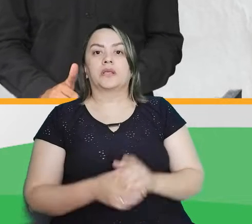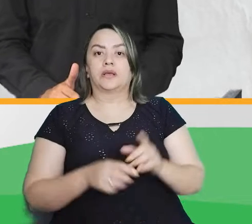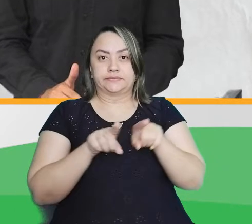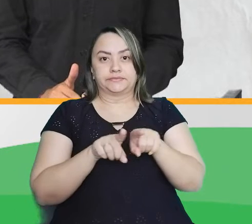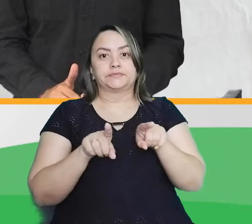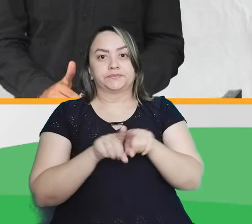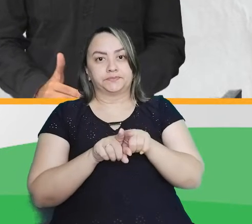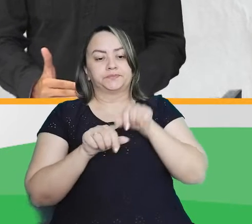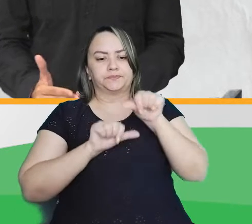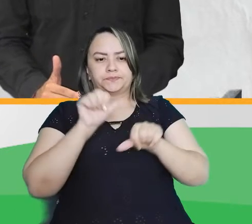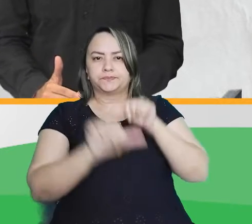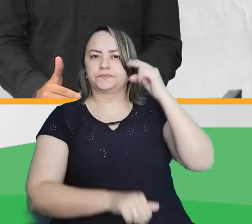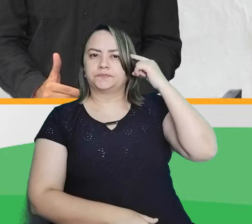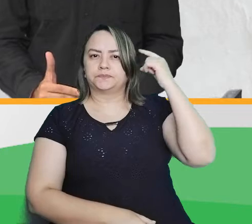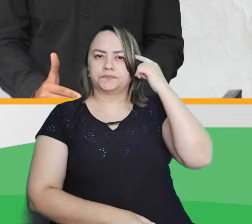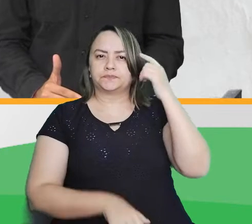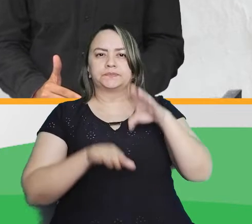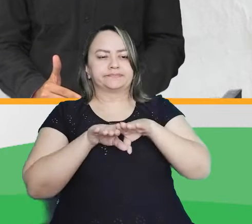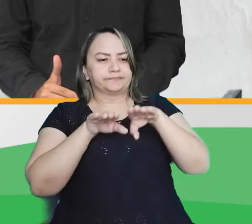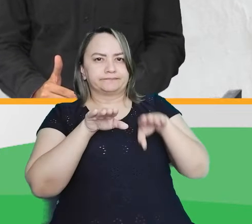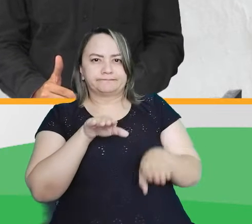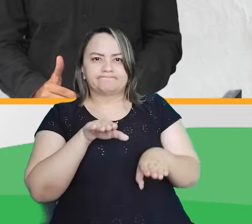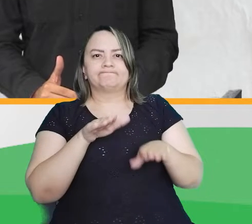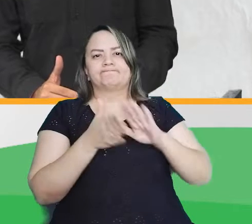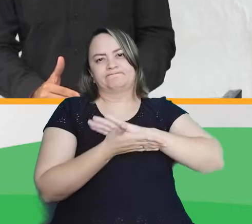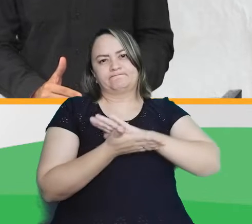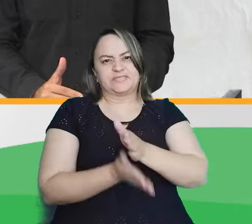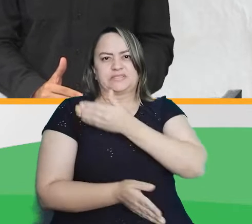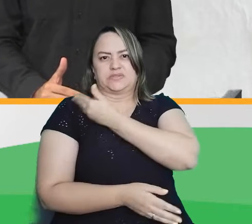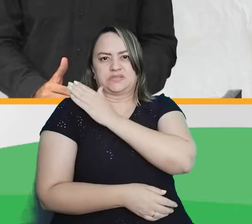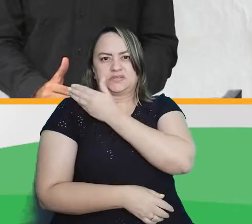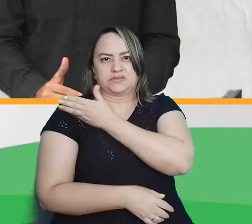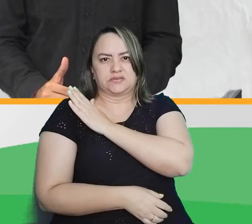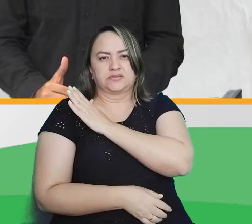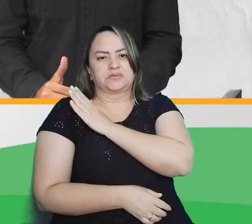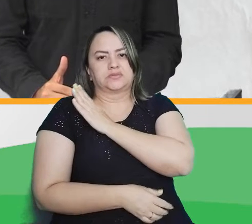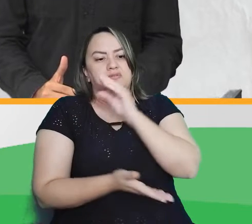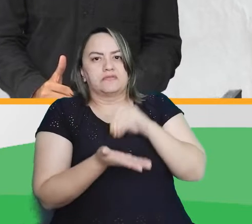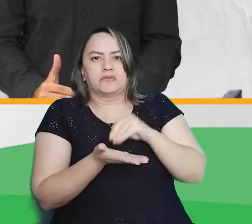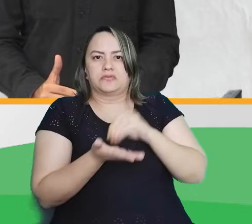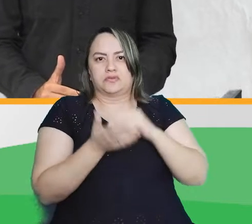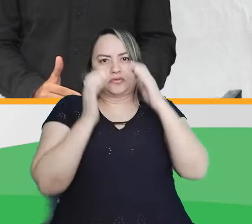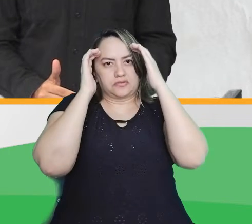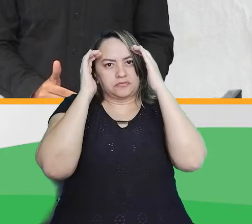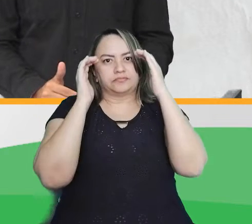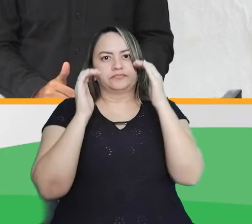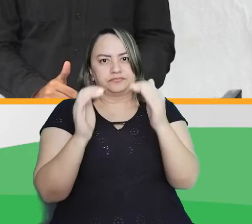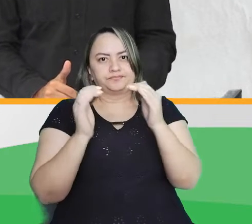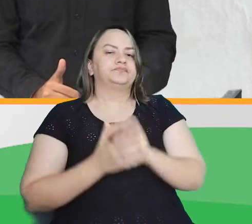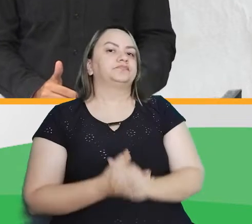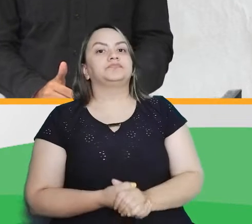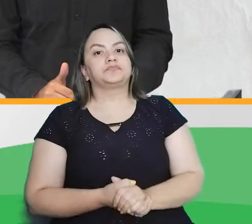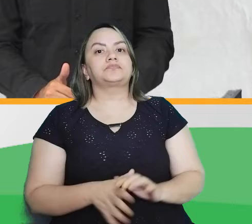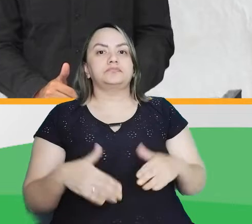desigualdade, preconceito, intolerância e discriminação. E também abrangido pelo esforço de